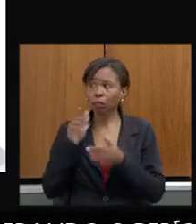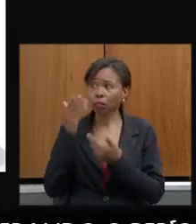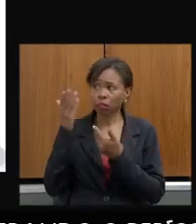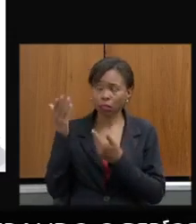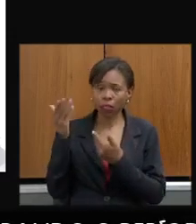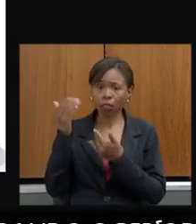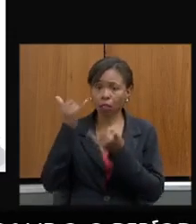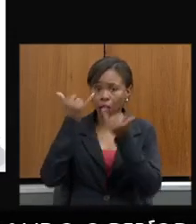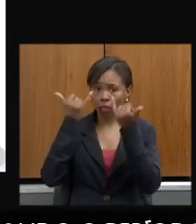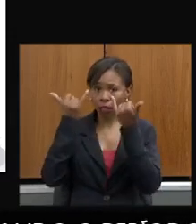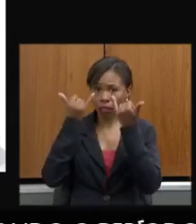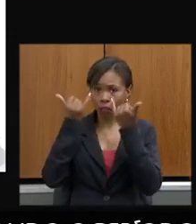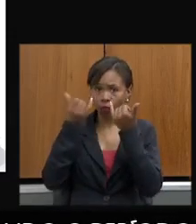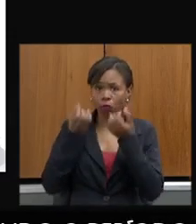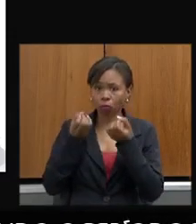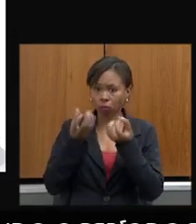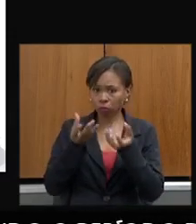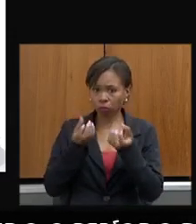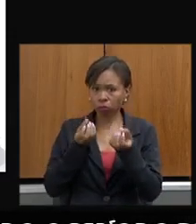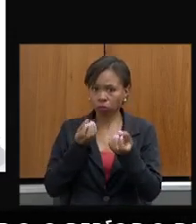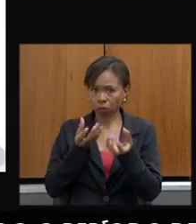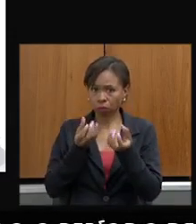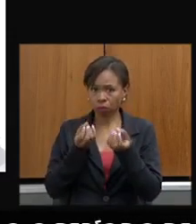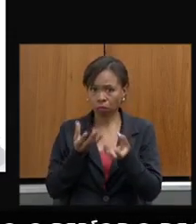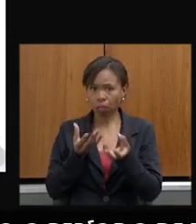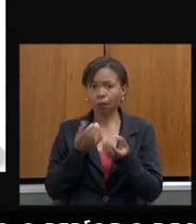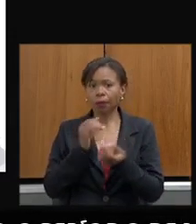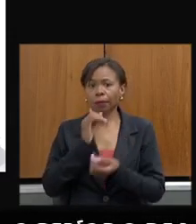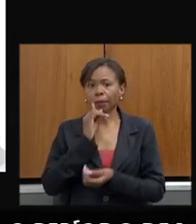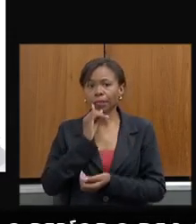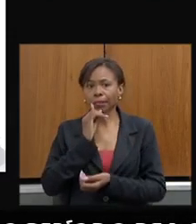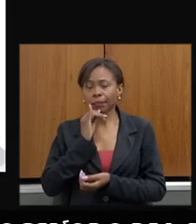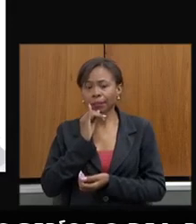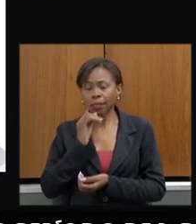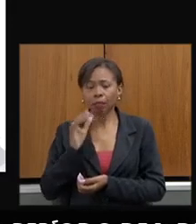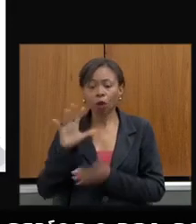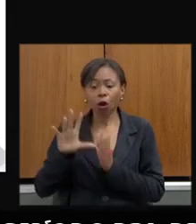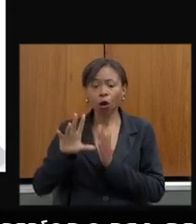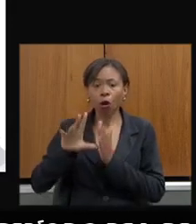apresentados são dados do o patrocínio